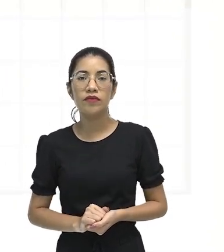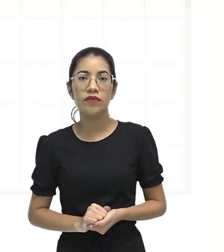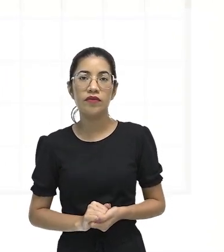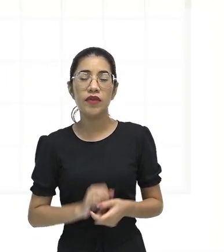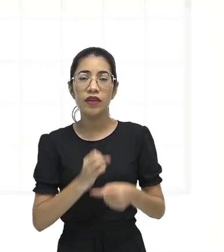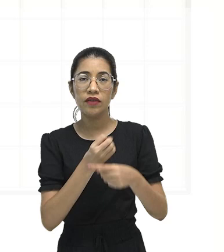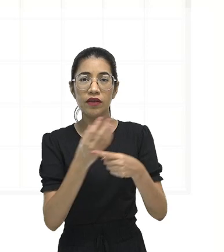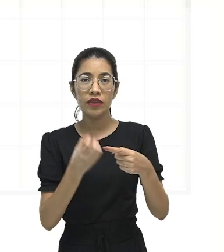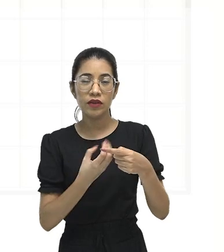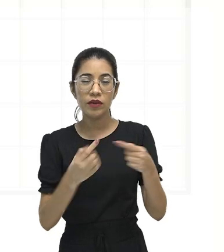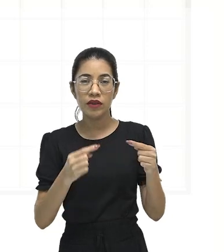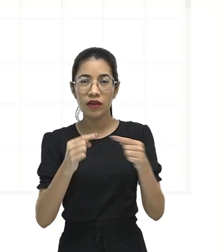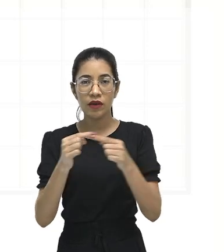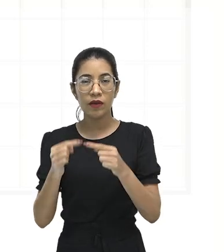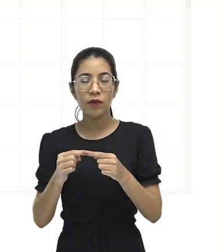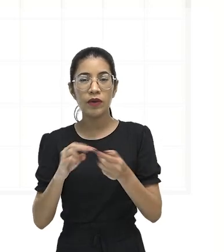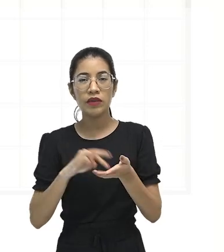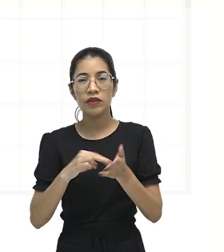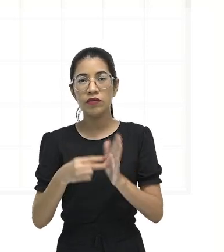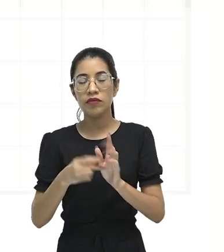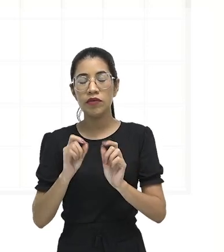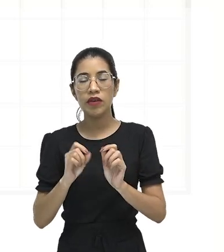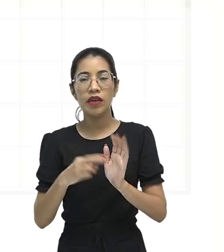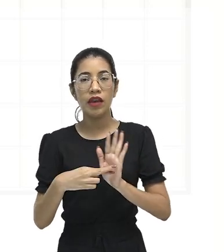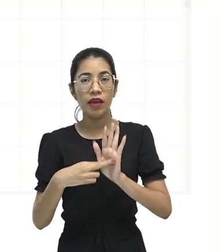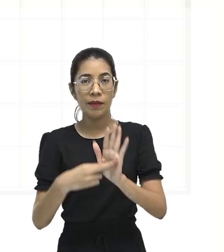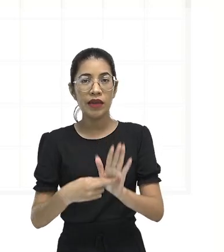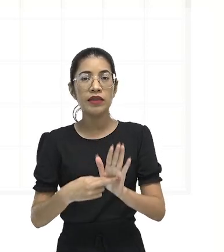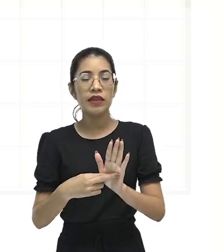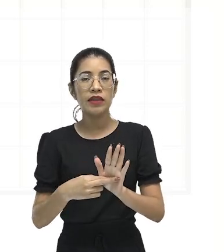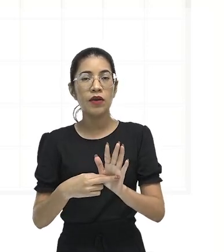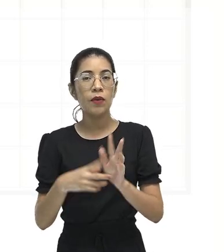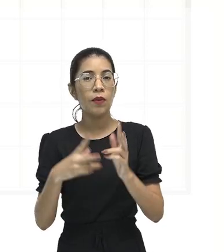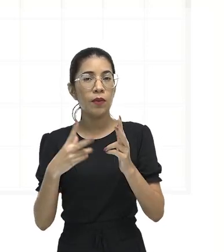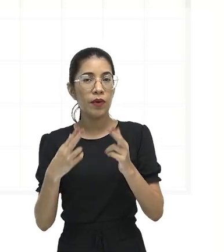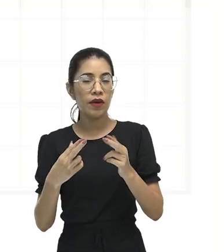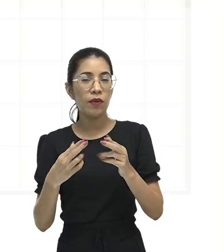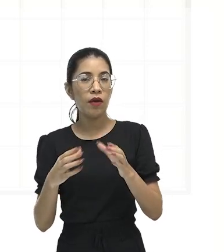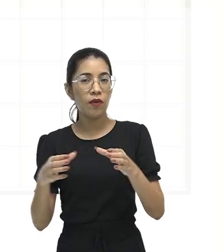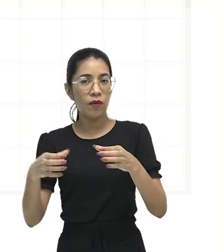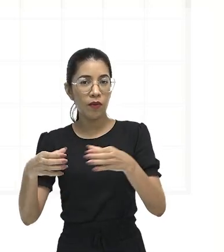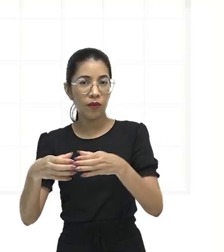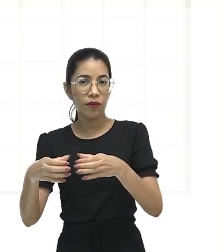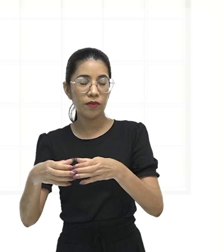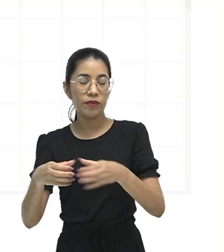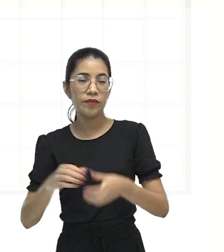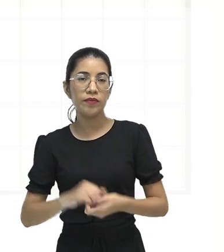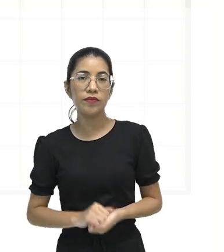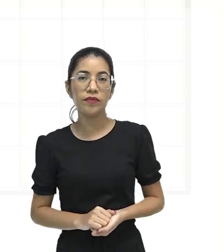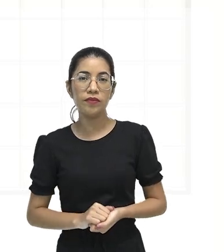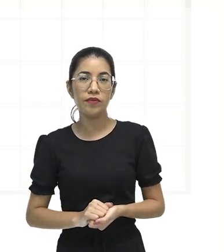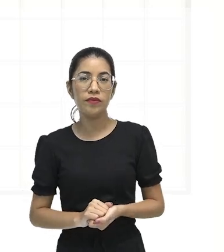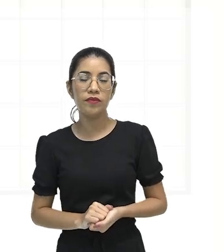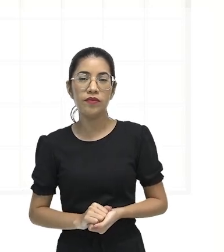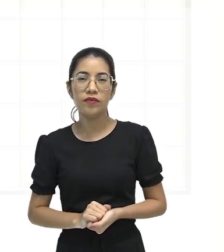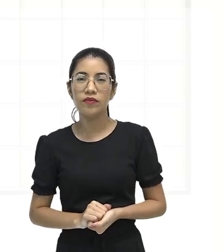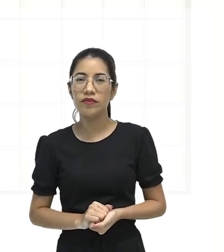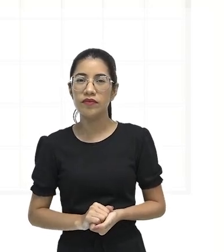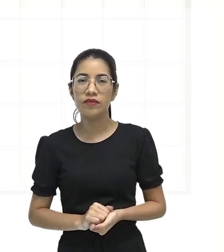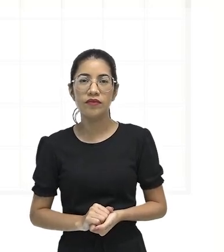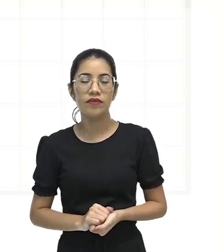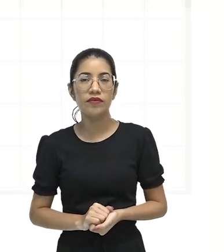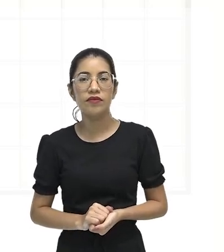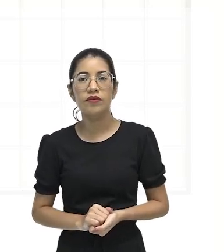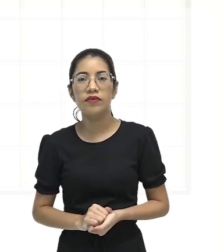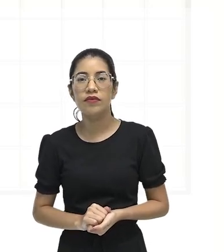Frações equivalentes são frações que representam a mesma parte. Representam a mesma parte